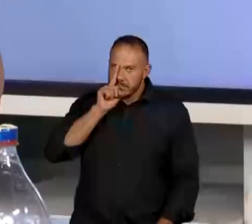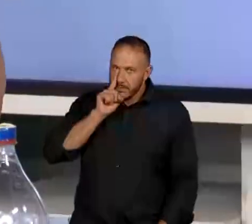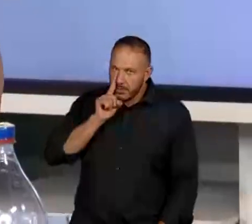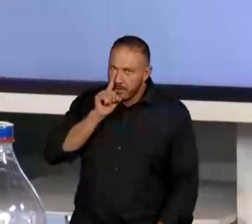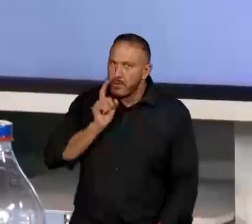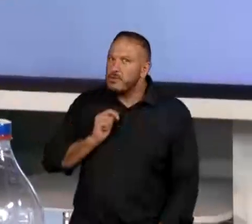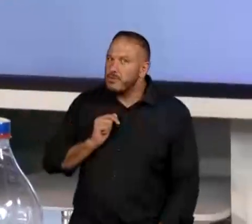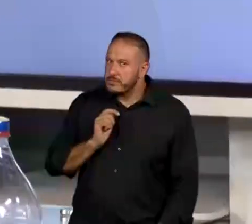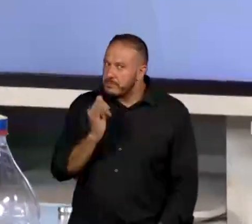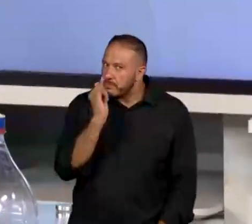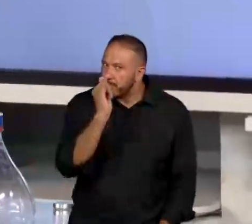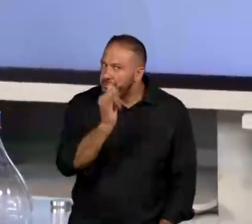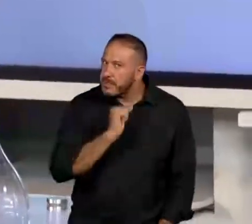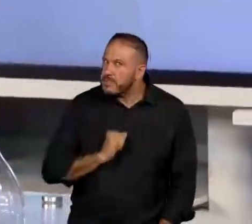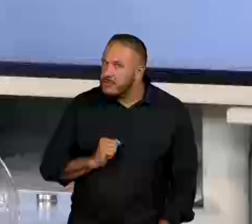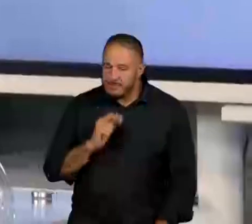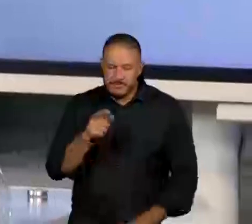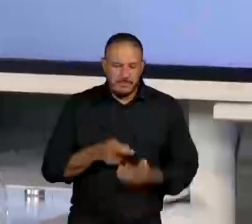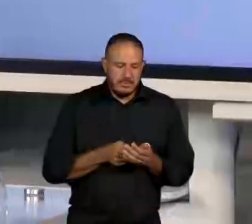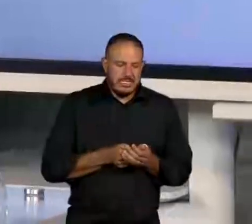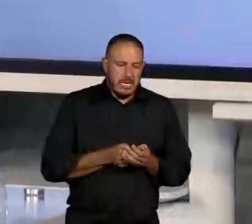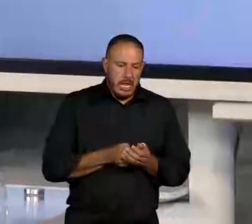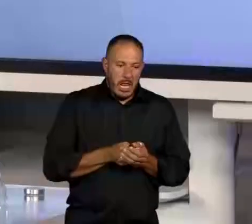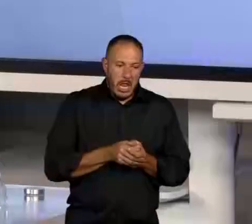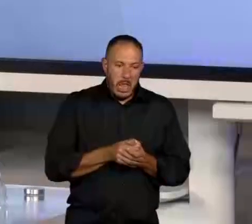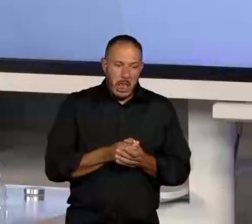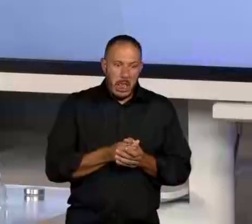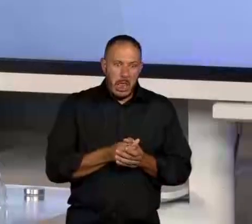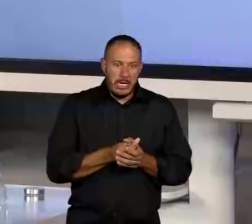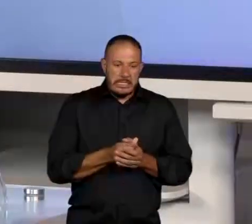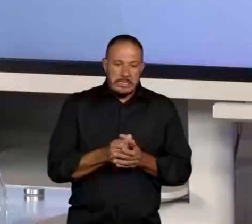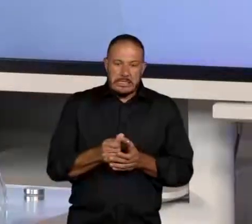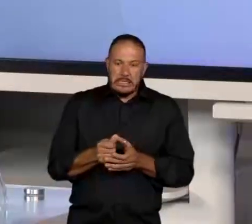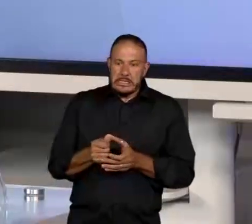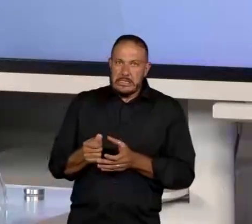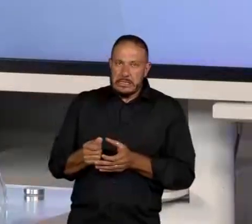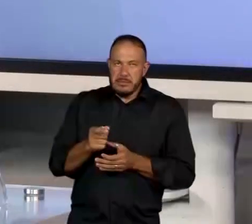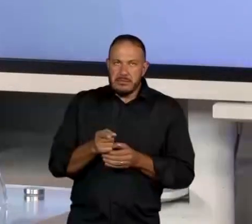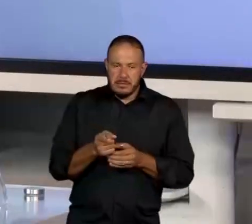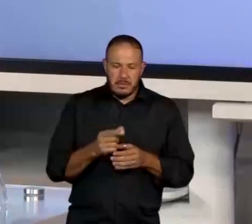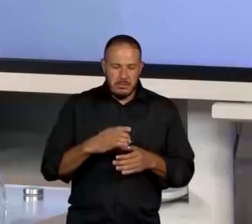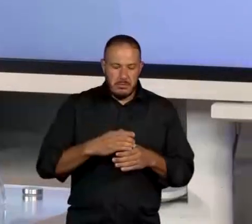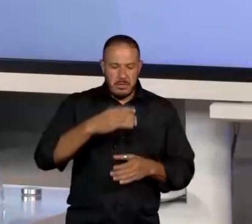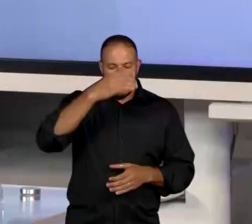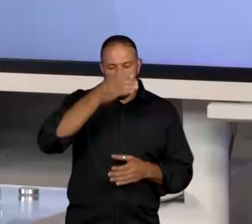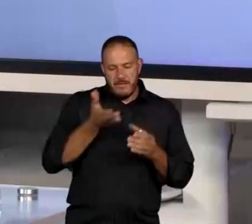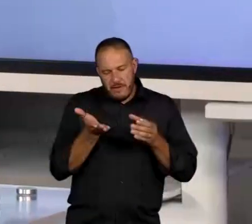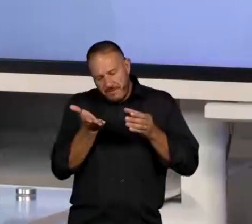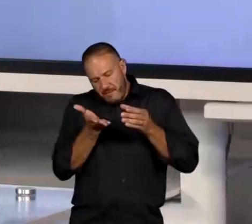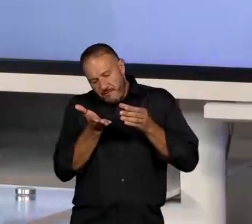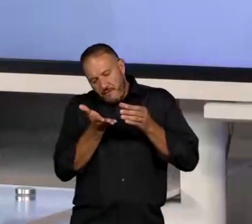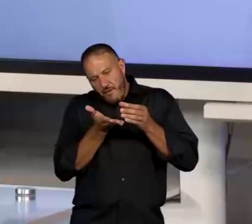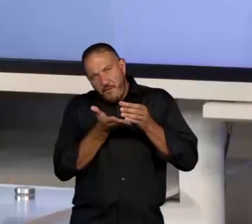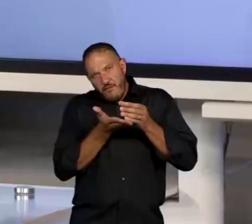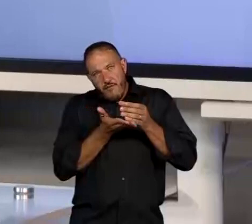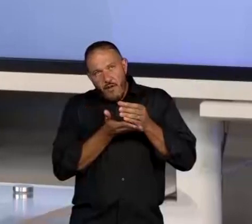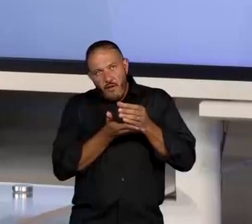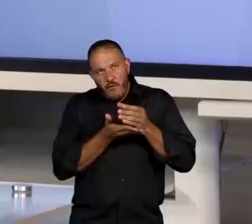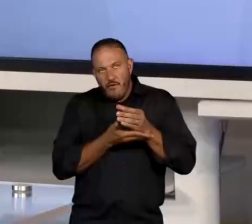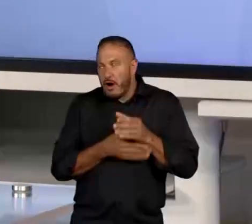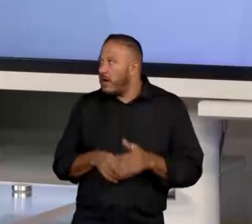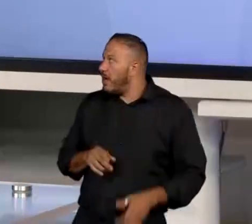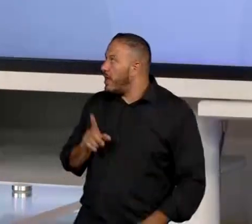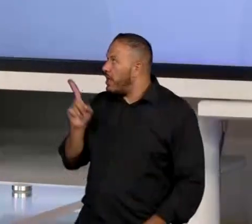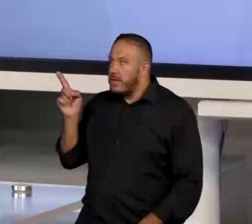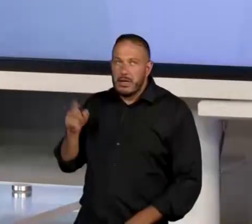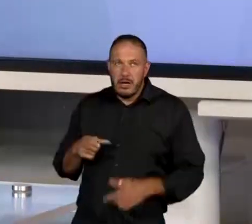peguei o meu estilete e eu preciso cortar só o fundinho da garrafa. Isso aqui,